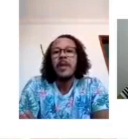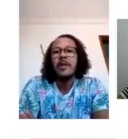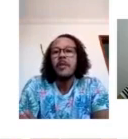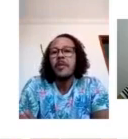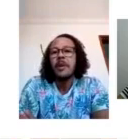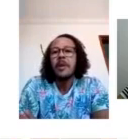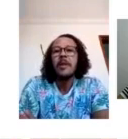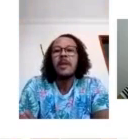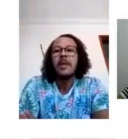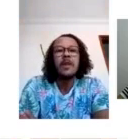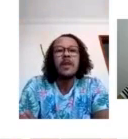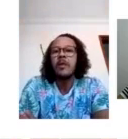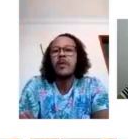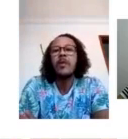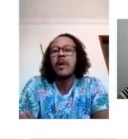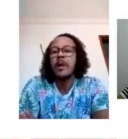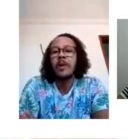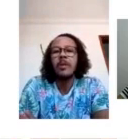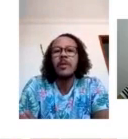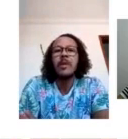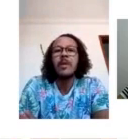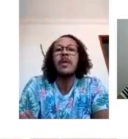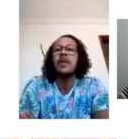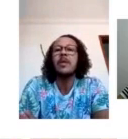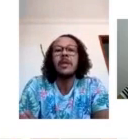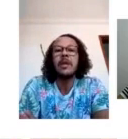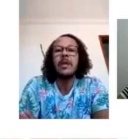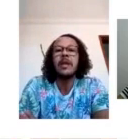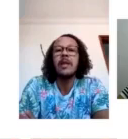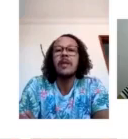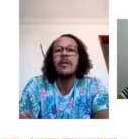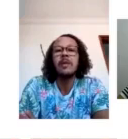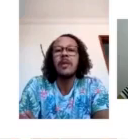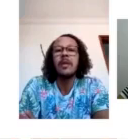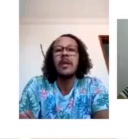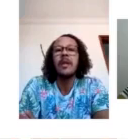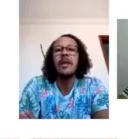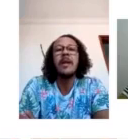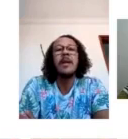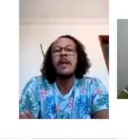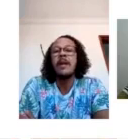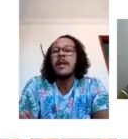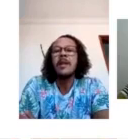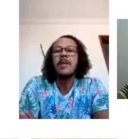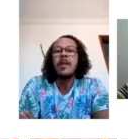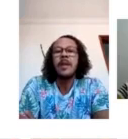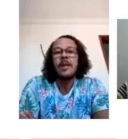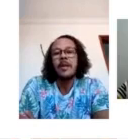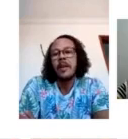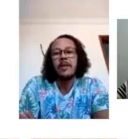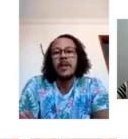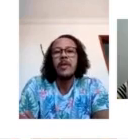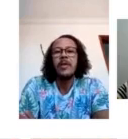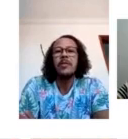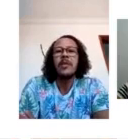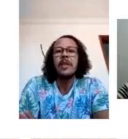né? Série turma. A gente comportava 100 pessoas, a gente lota essa sala da mesma série. E aí a gente criou uma